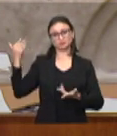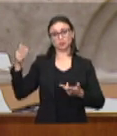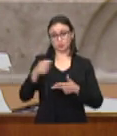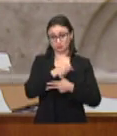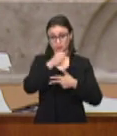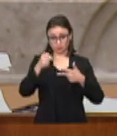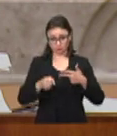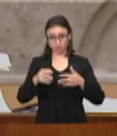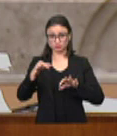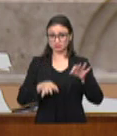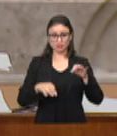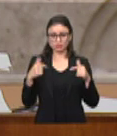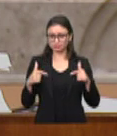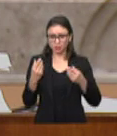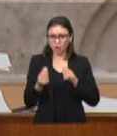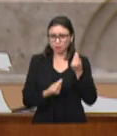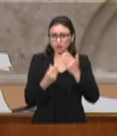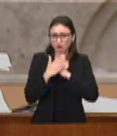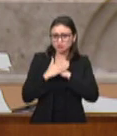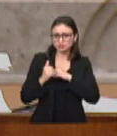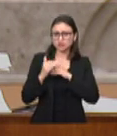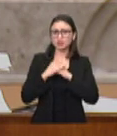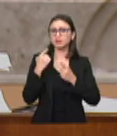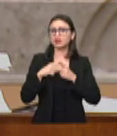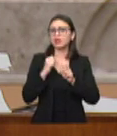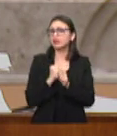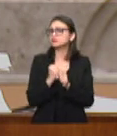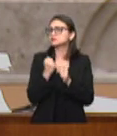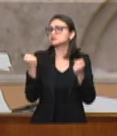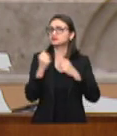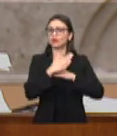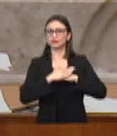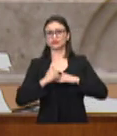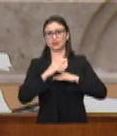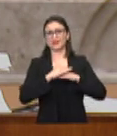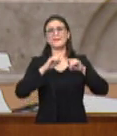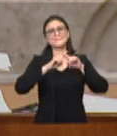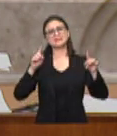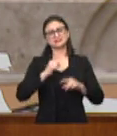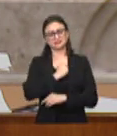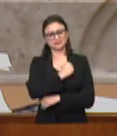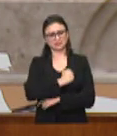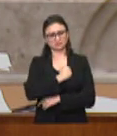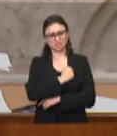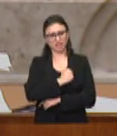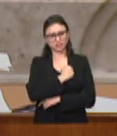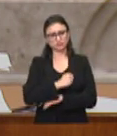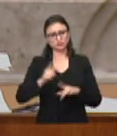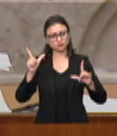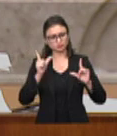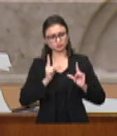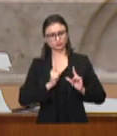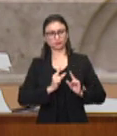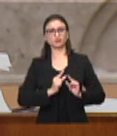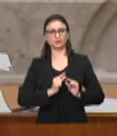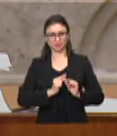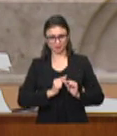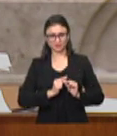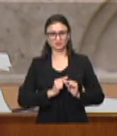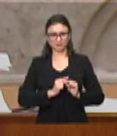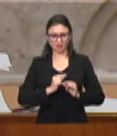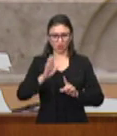Judiciário não encontra consolo, porque é impossível consolar-se, mas a saudade, ao menos, diminui com as